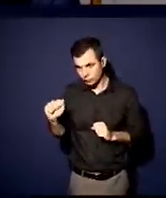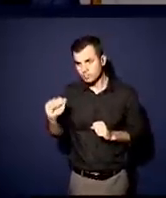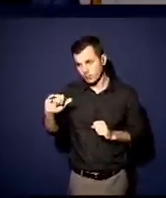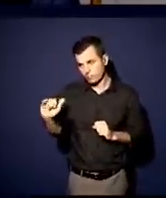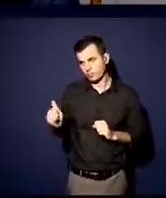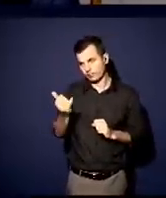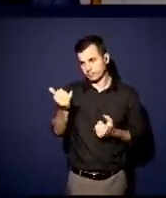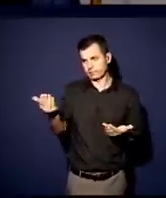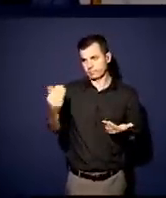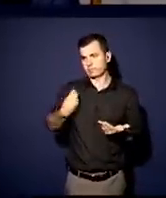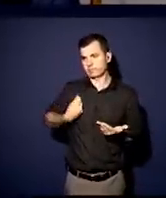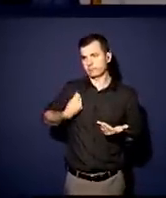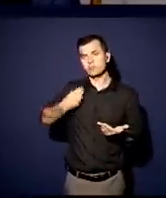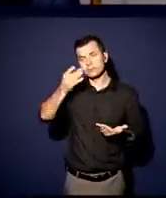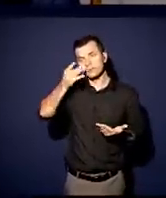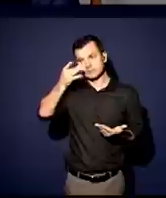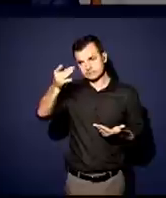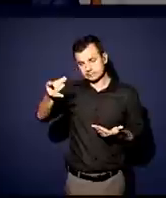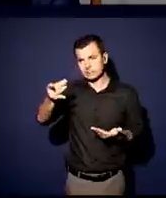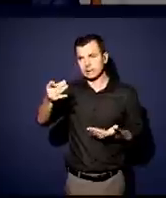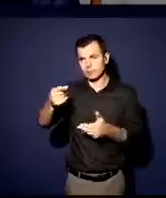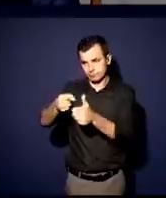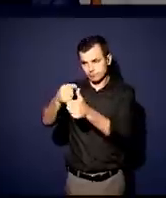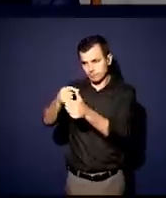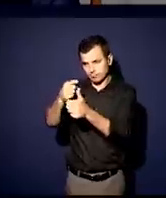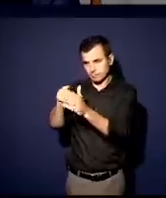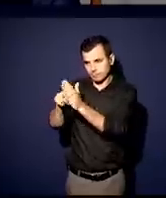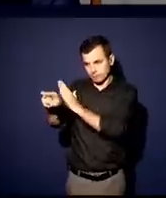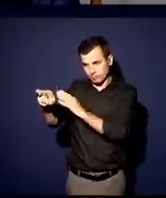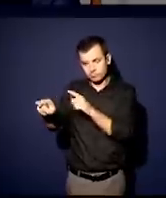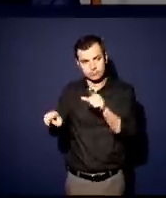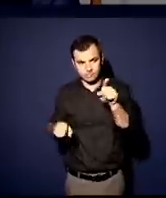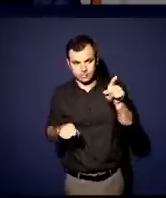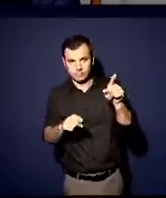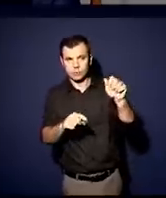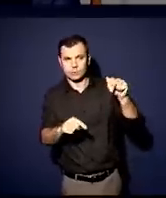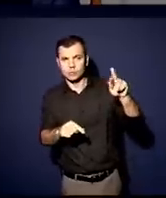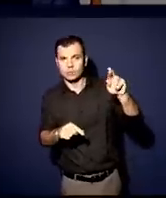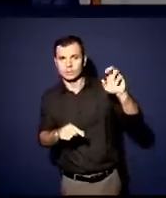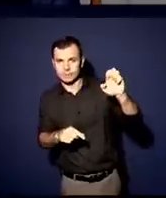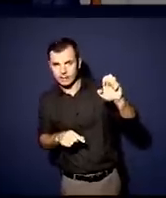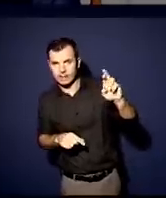física aqui, vamos começar por você, depois a gente passa a palavra para o André e para o Rogério.